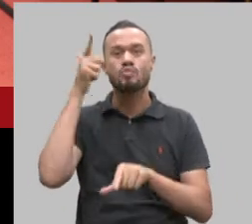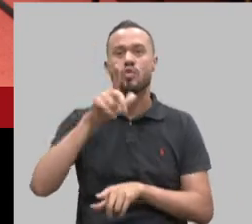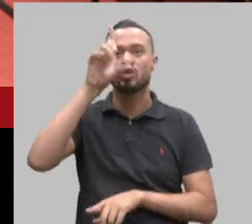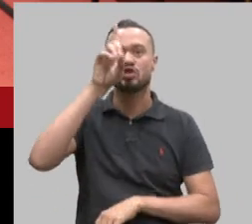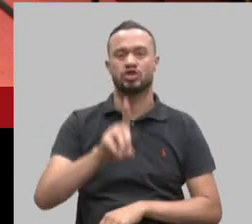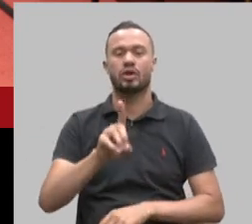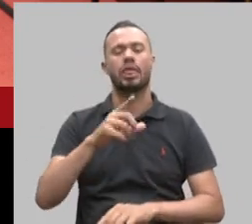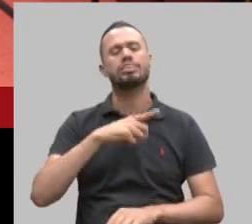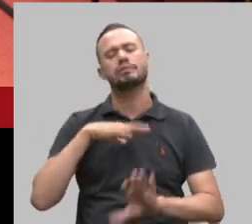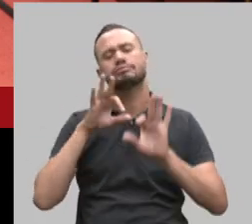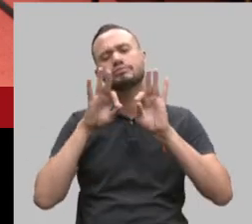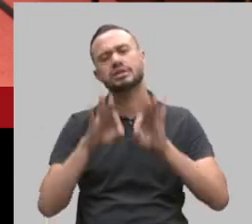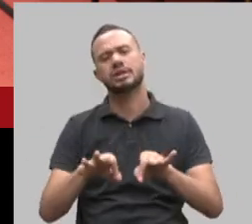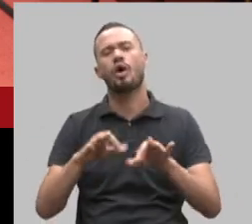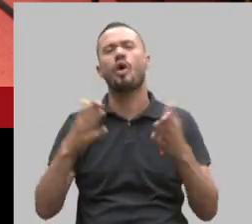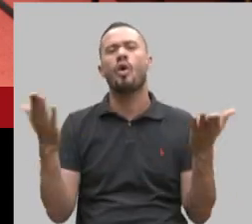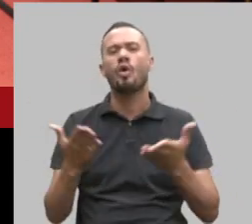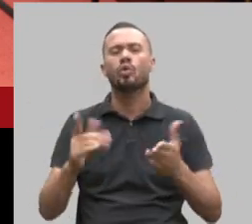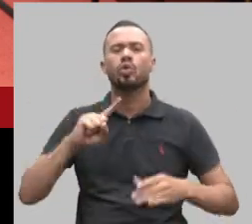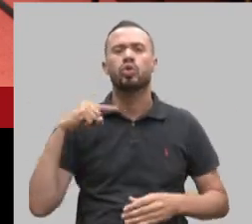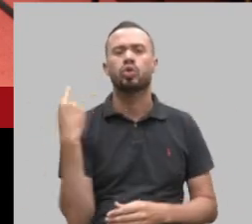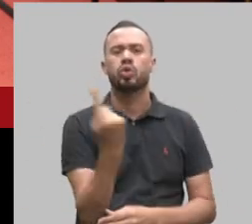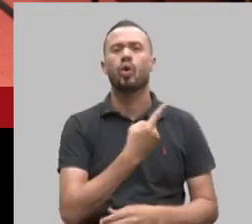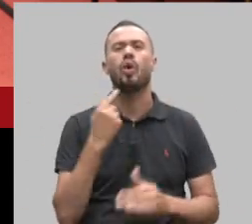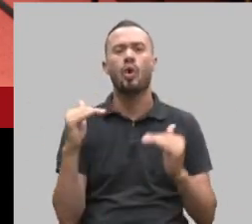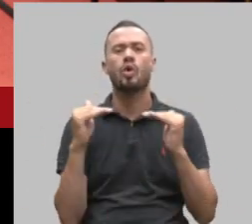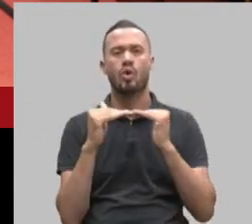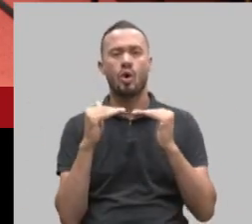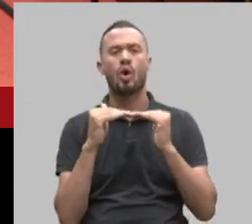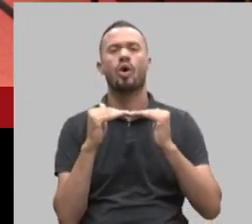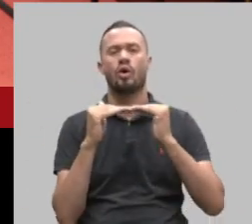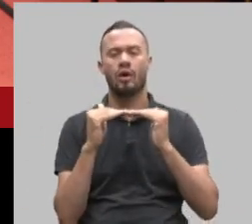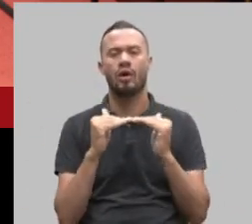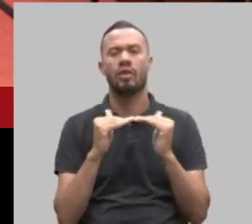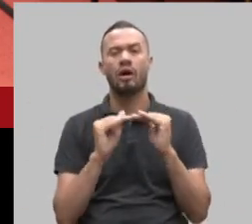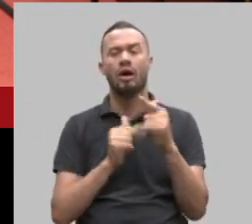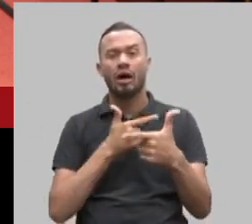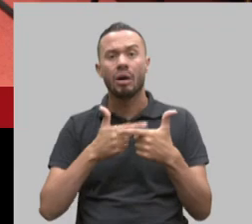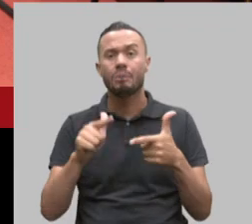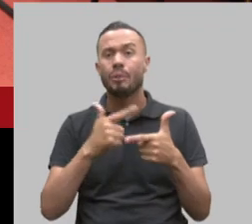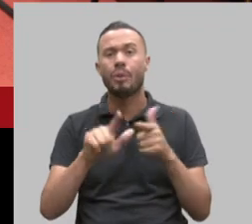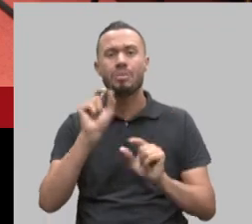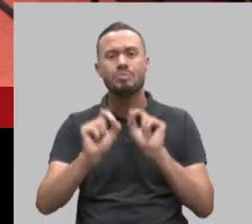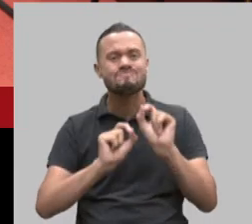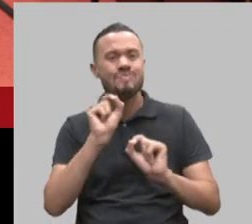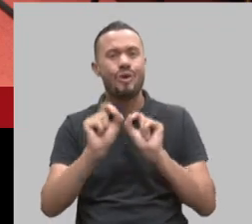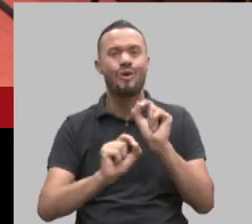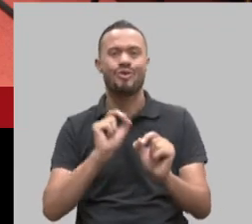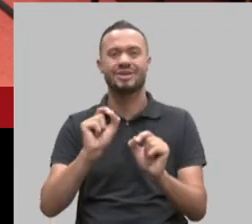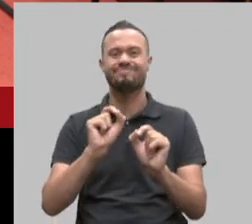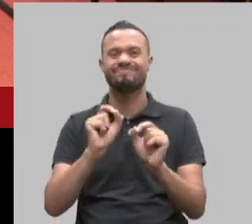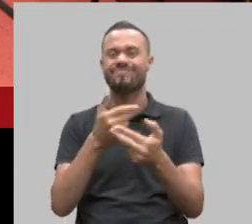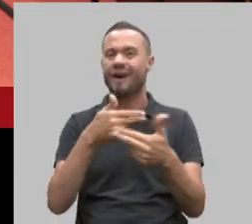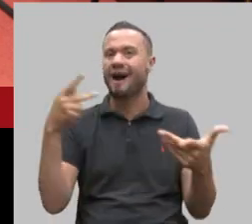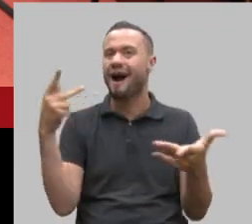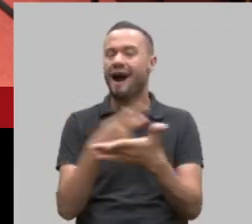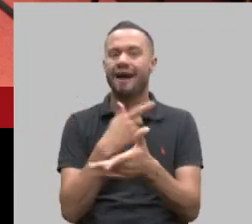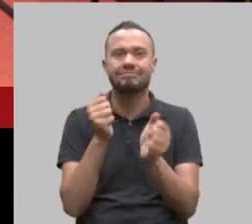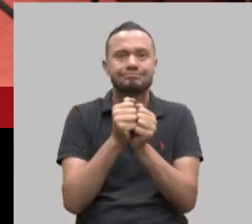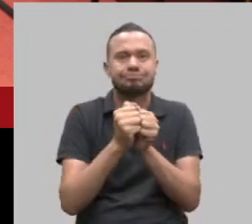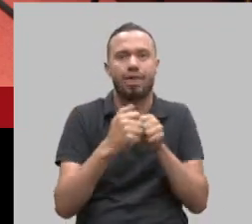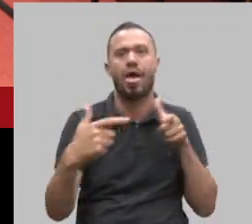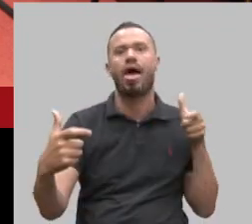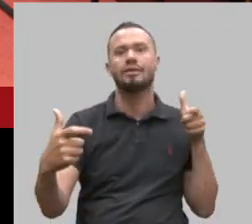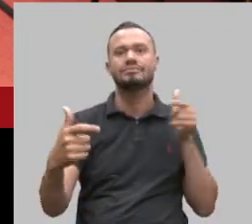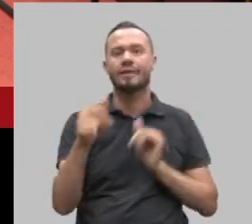aqui todos os demais concordam que esse problema é uma causa muito grande citaram muitos exemplos